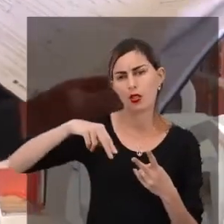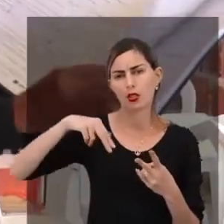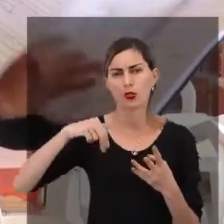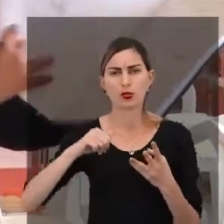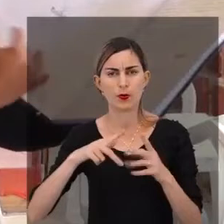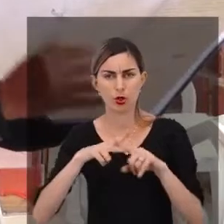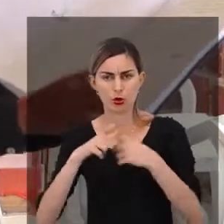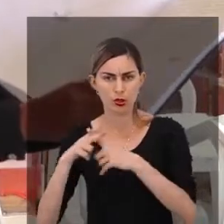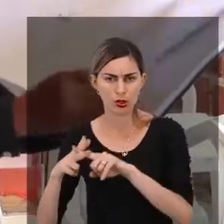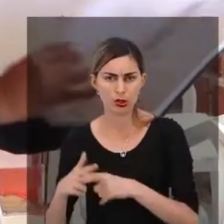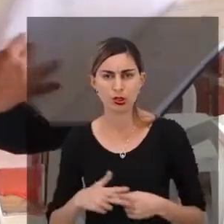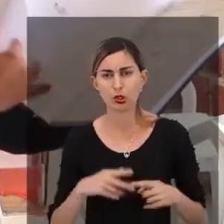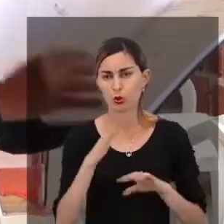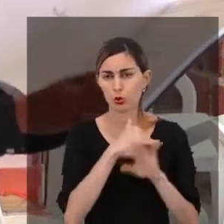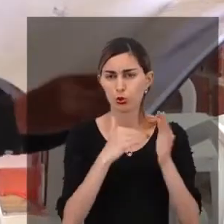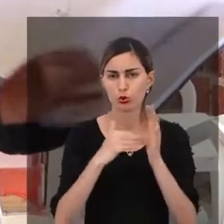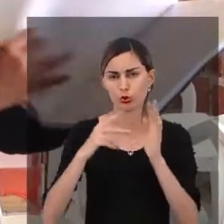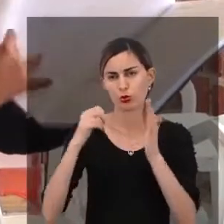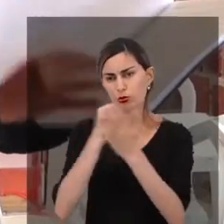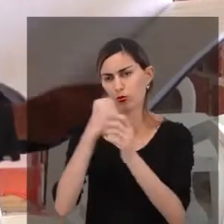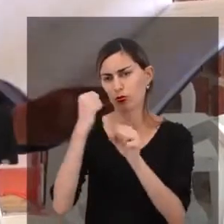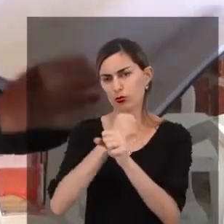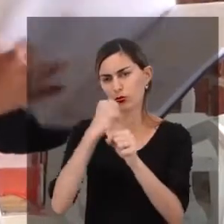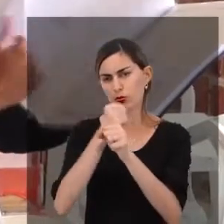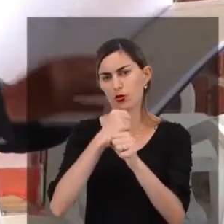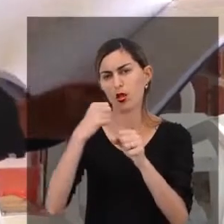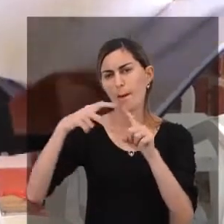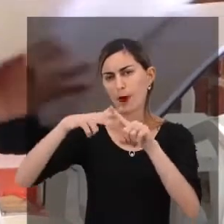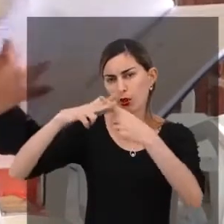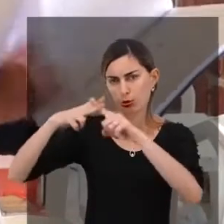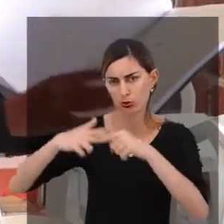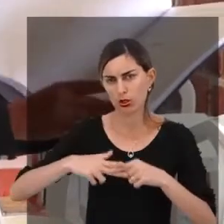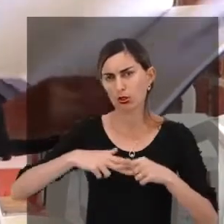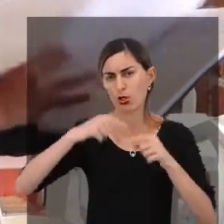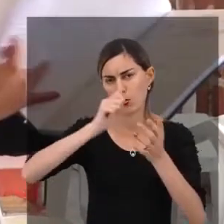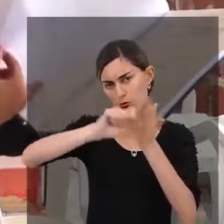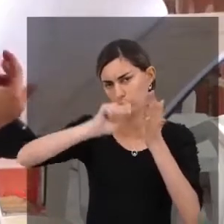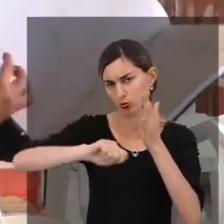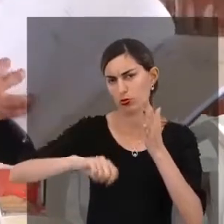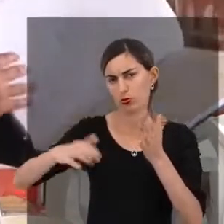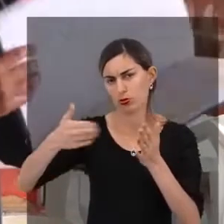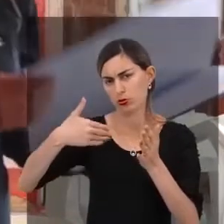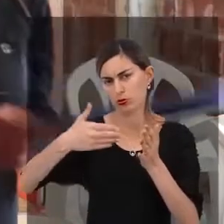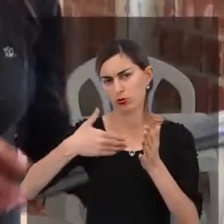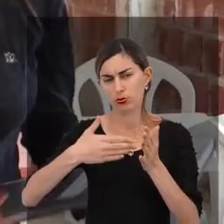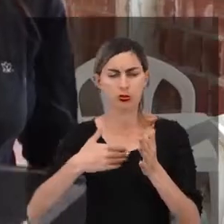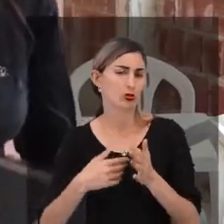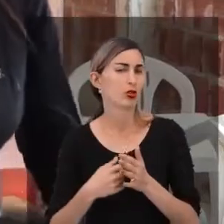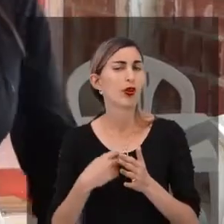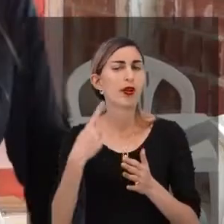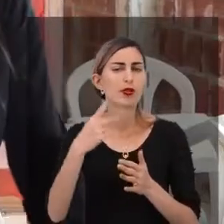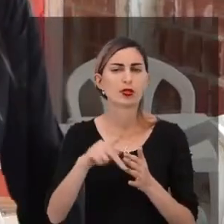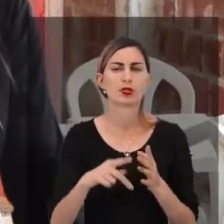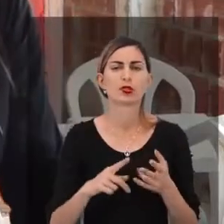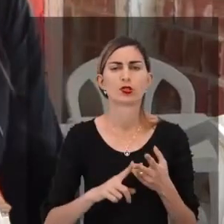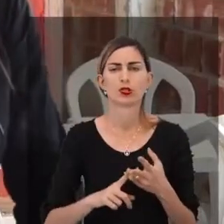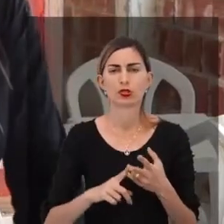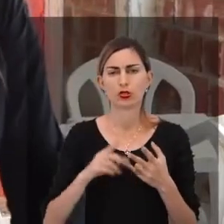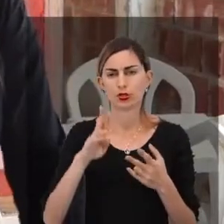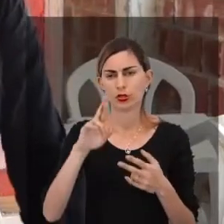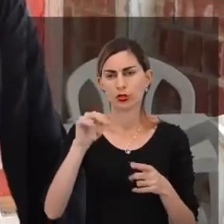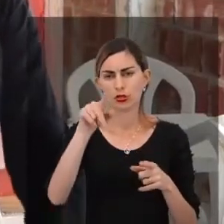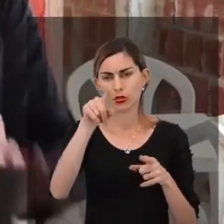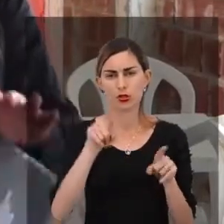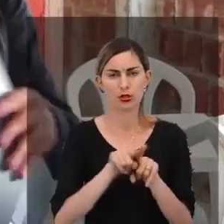RT da grua, a RT de manutenção e tudo é anotado. Né? Todas as manutenções é anotado no livro. Né? Esse é o da